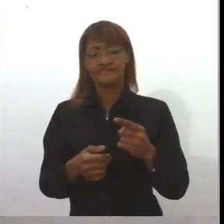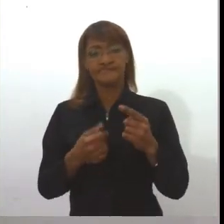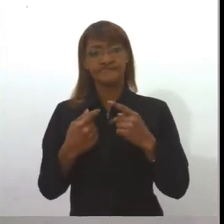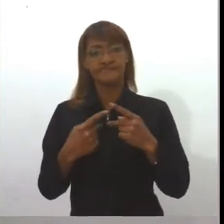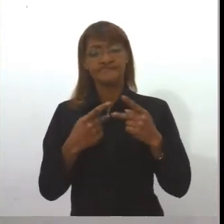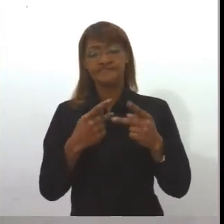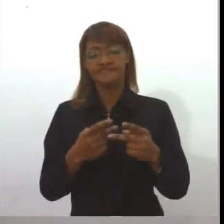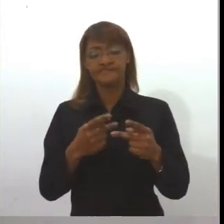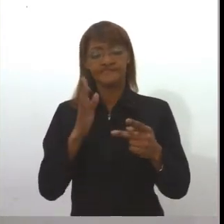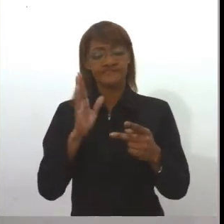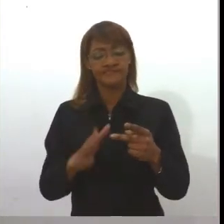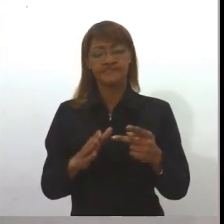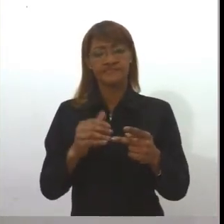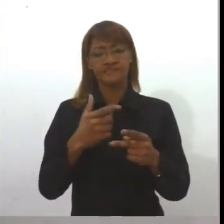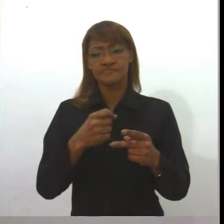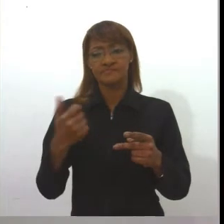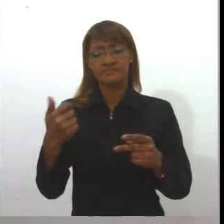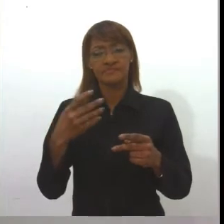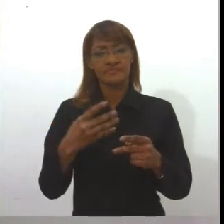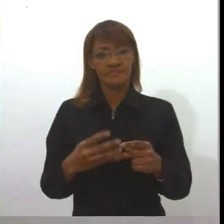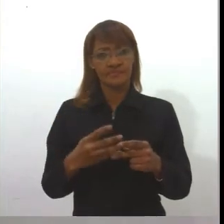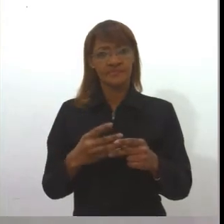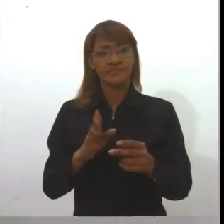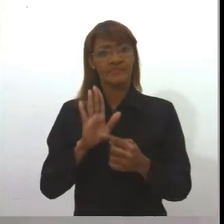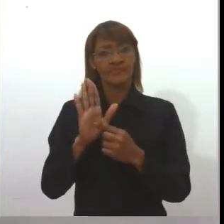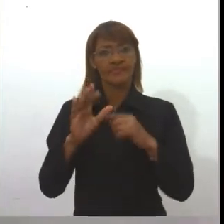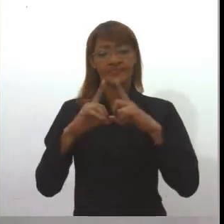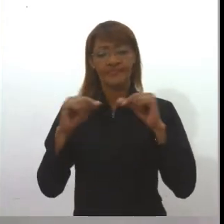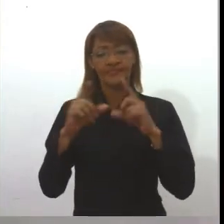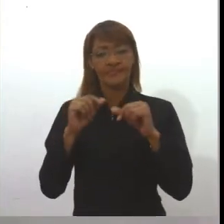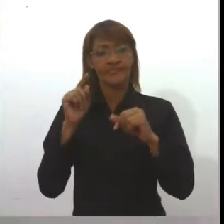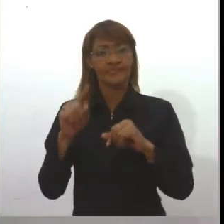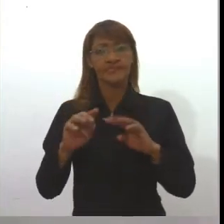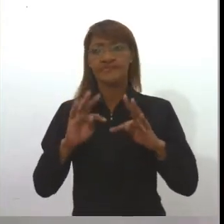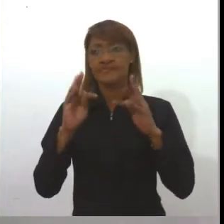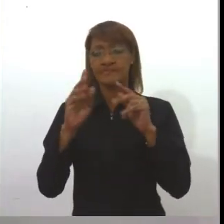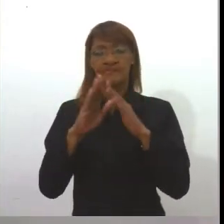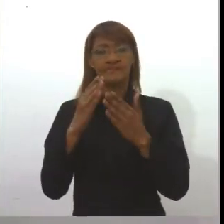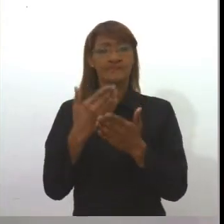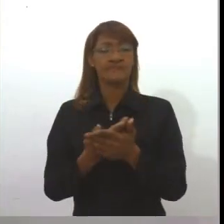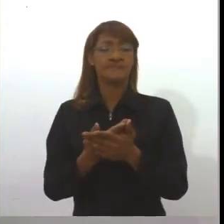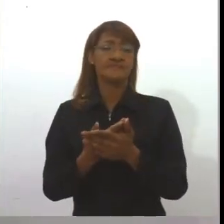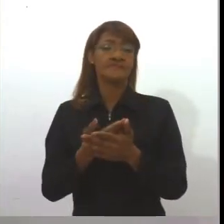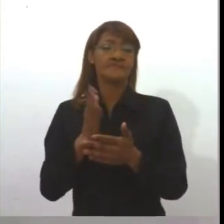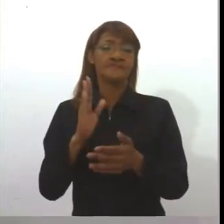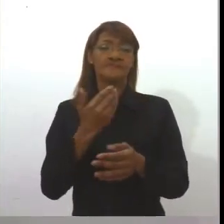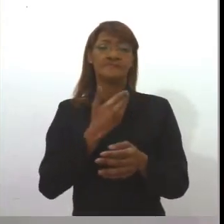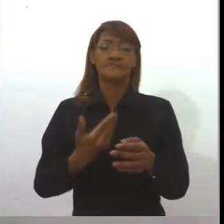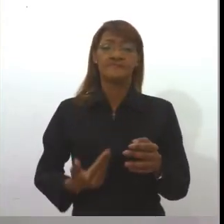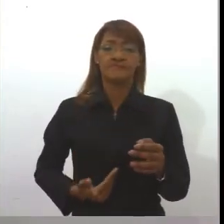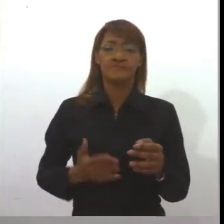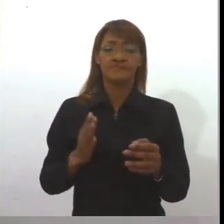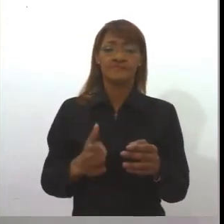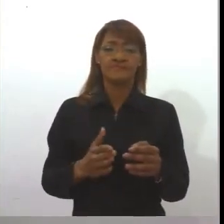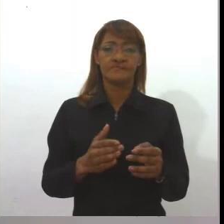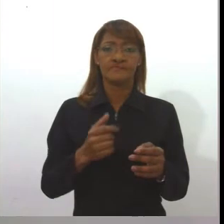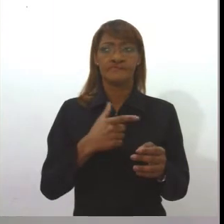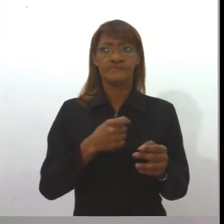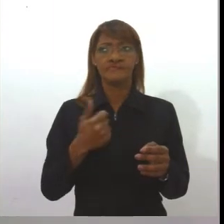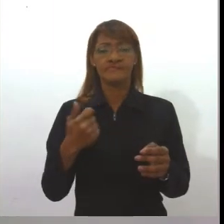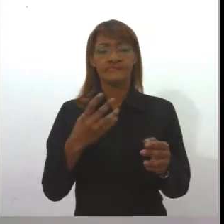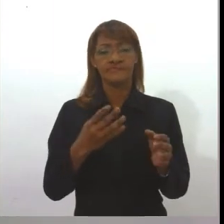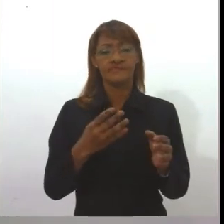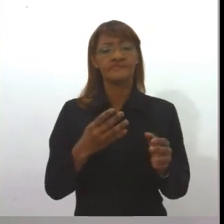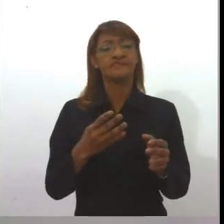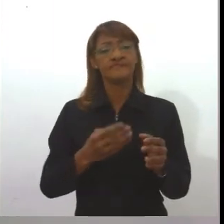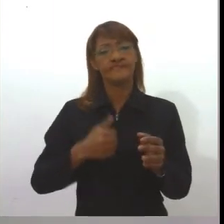Ciência e Tecnologia para levar a Brasília, para escolas públicas de lá. De lá para cá, o projeto vem crescendo, né? Em 2014, foi a primeira viagem